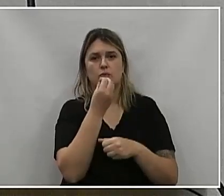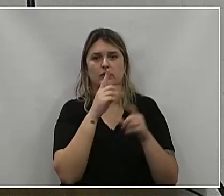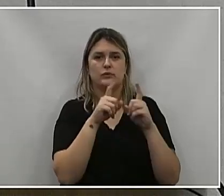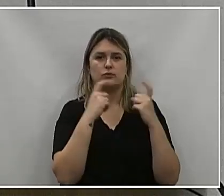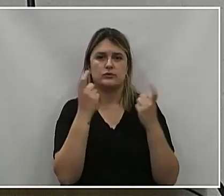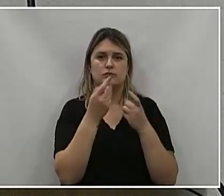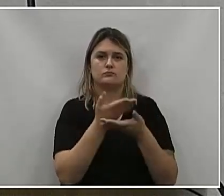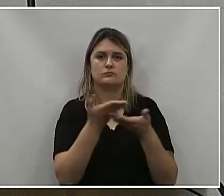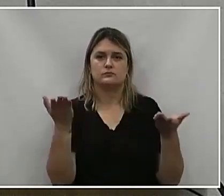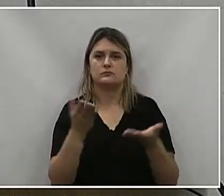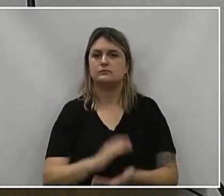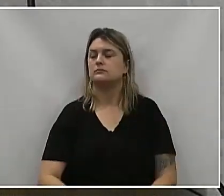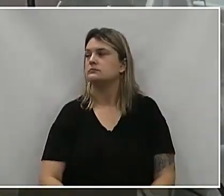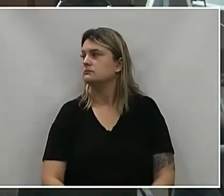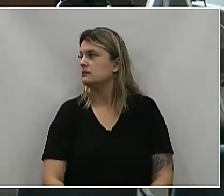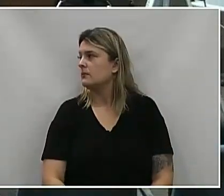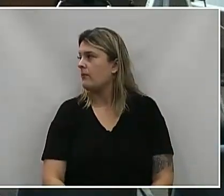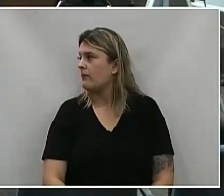para todos.